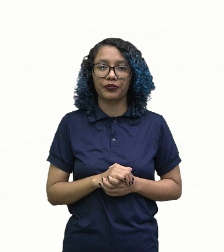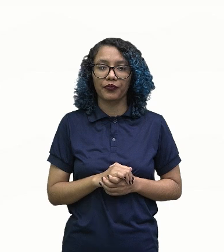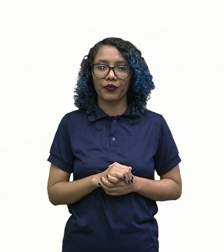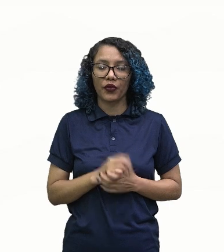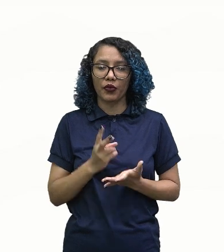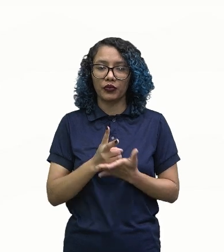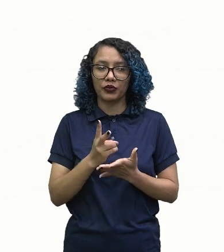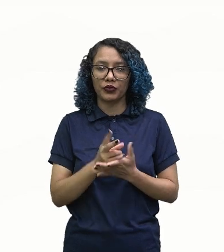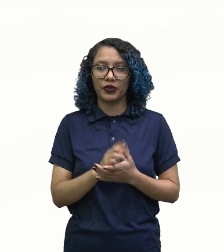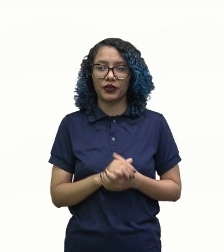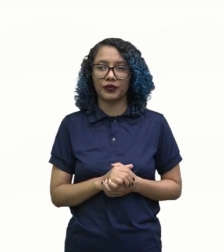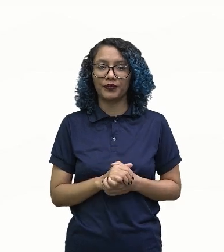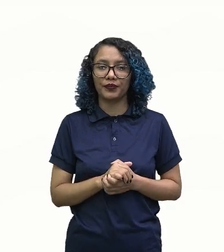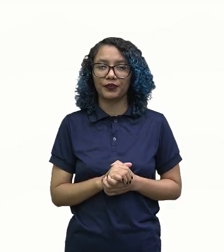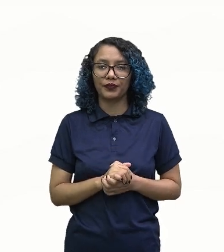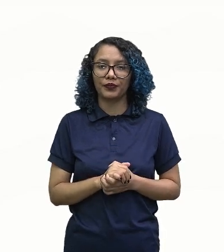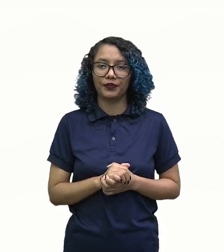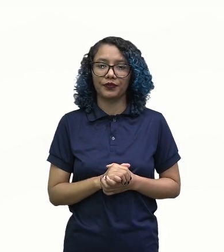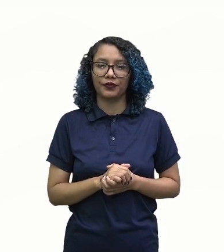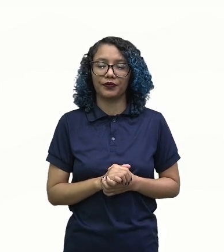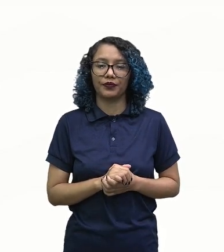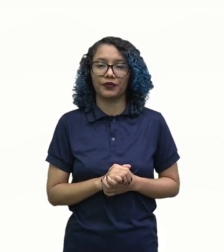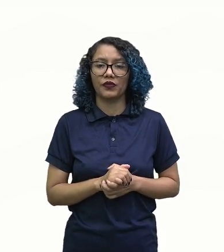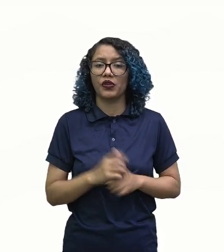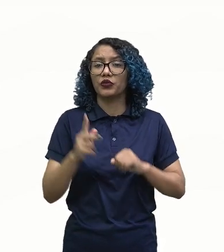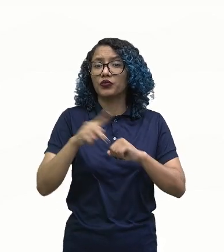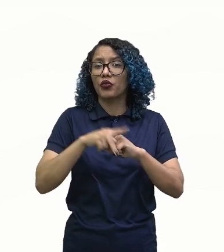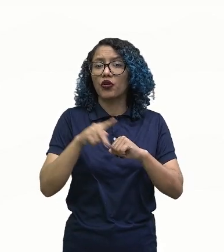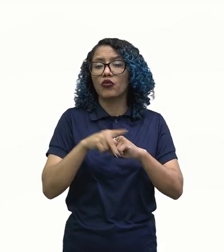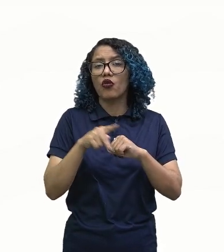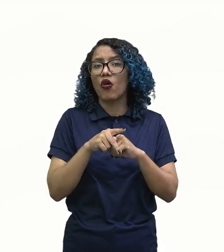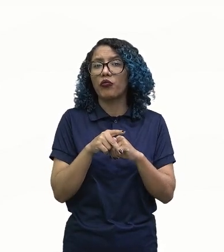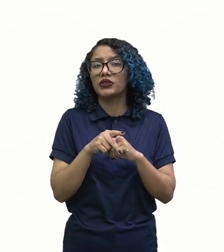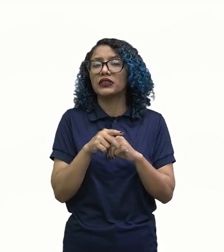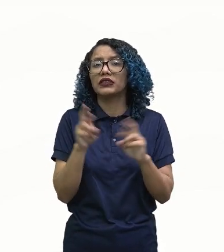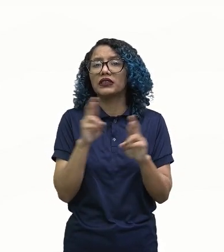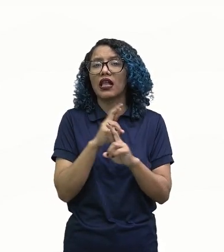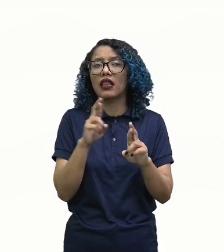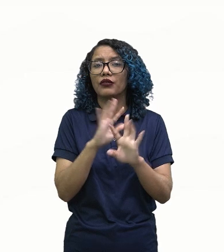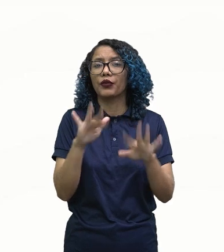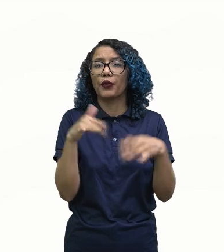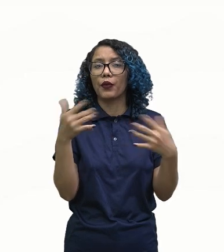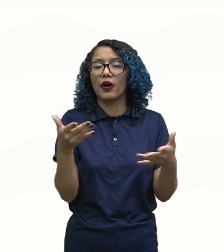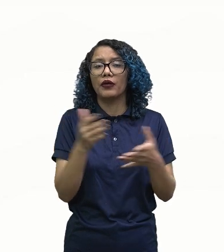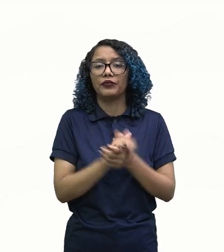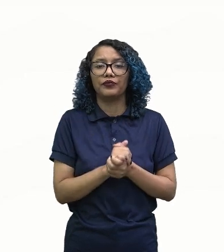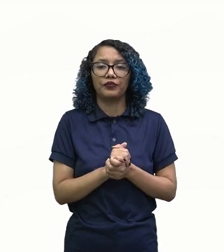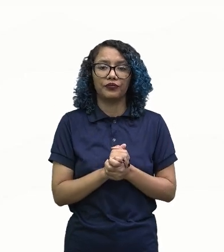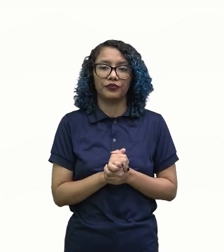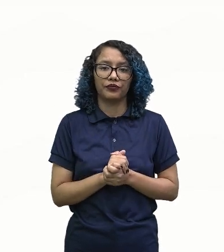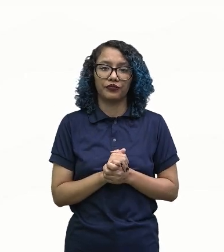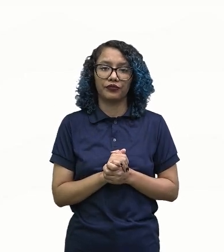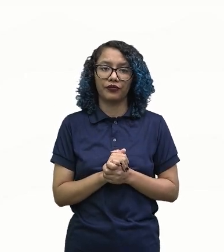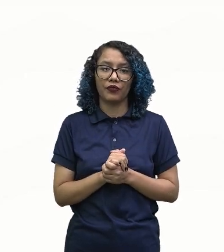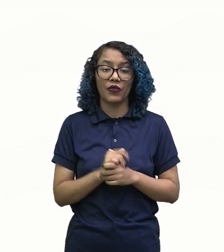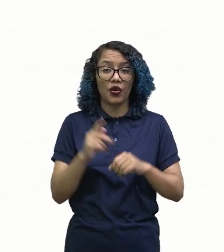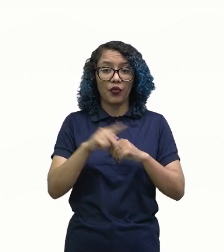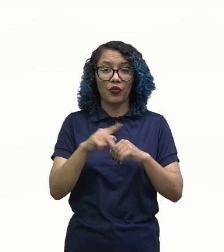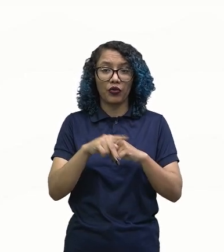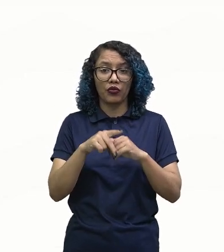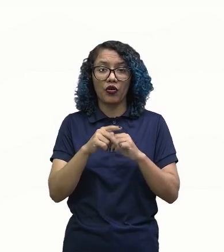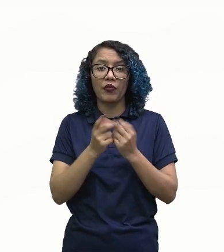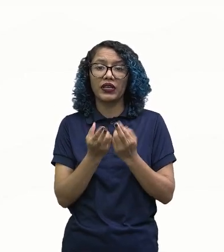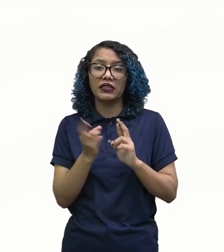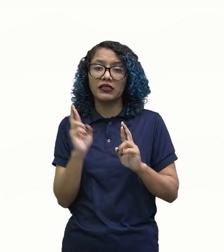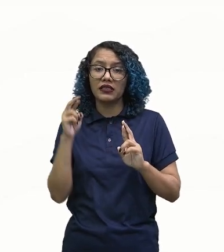aí comigo. Quais são esses pronomes relativos? Então, é aquele que retoma e substitui o termo a